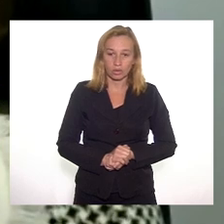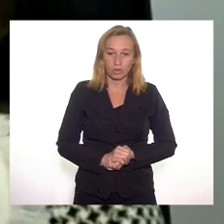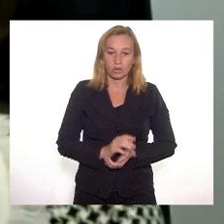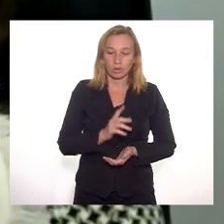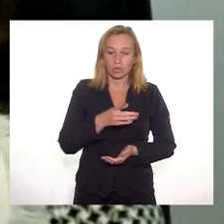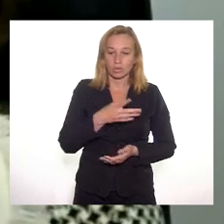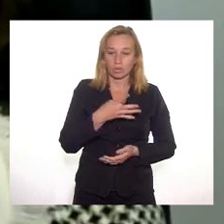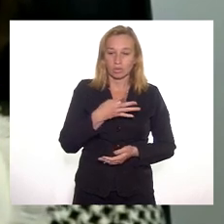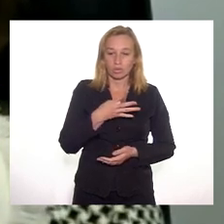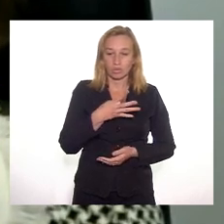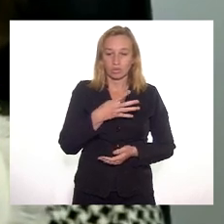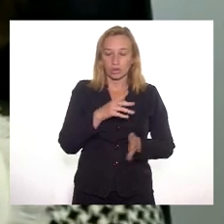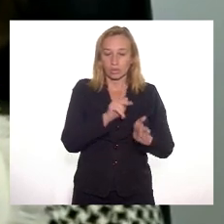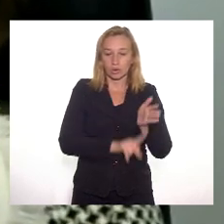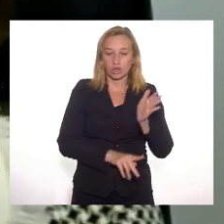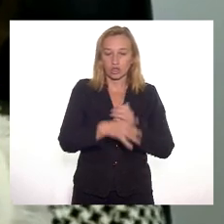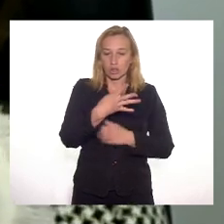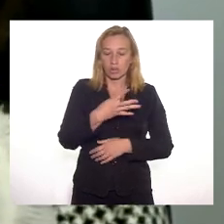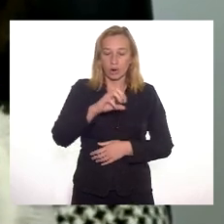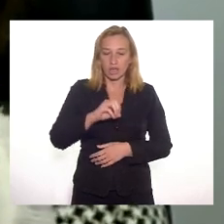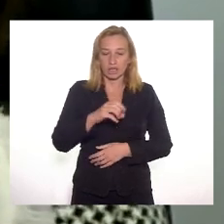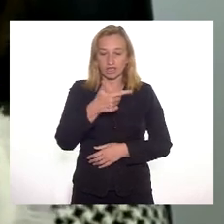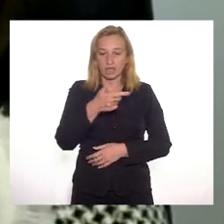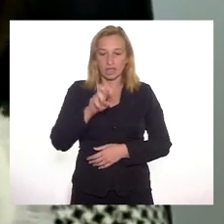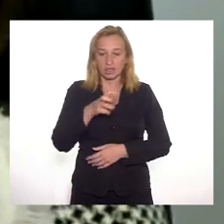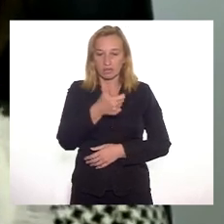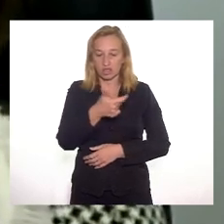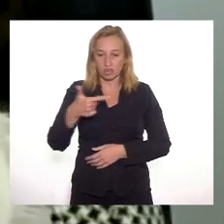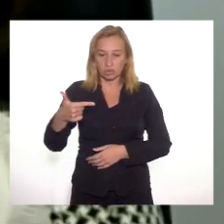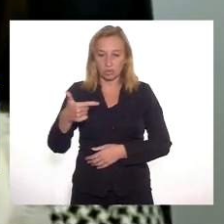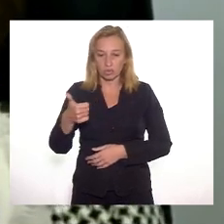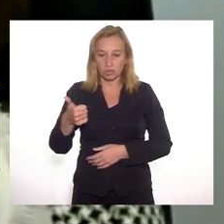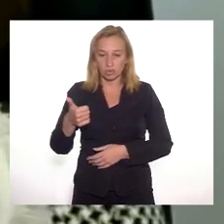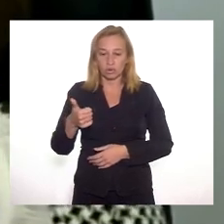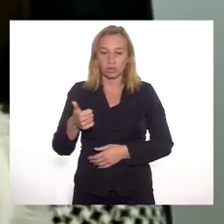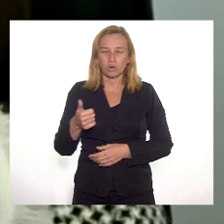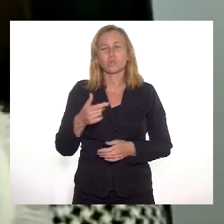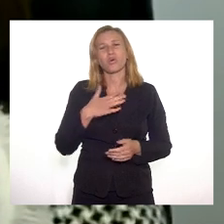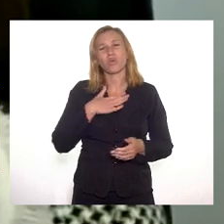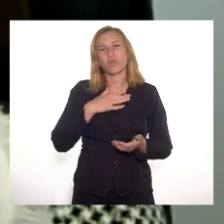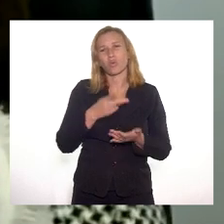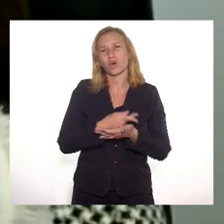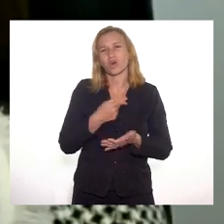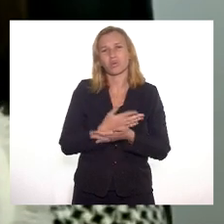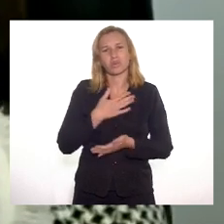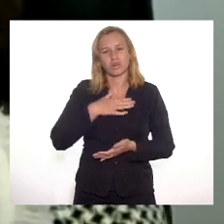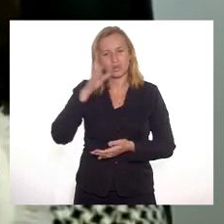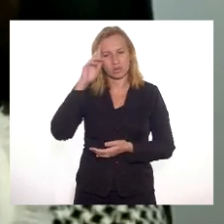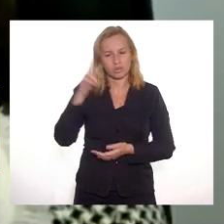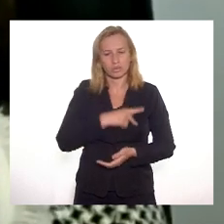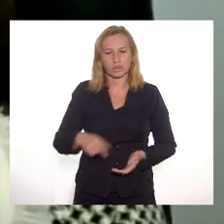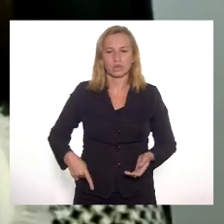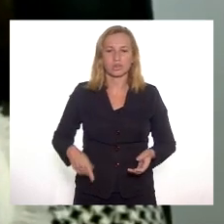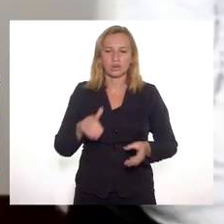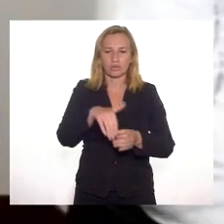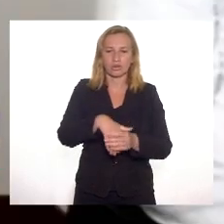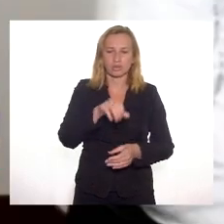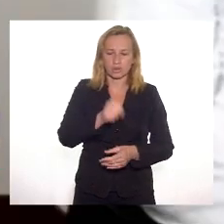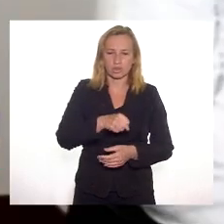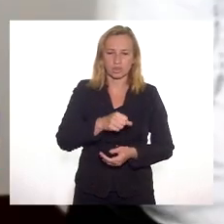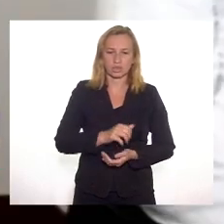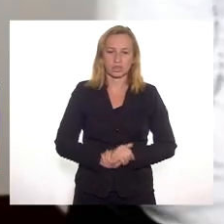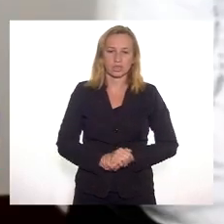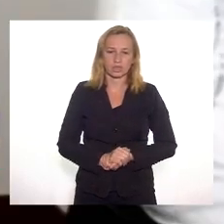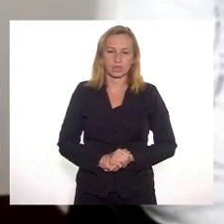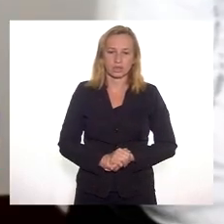projeto 4015-2021, consignar aí, que foi um equívoco meu, senhor presidente, eu voto sim, tá?